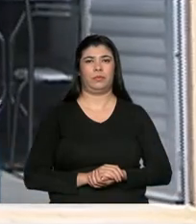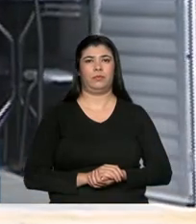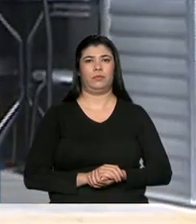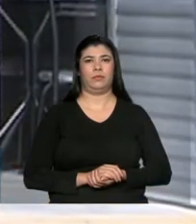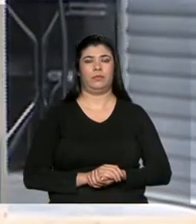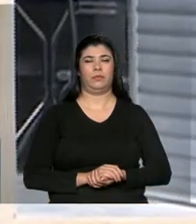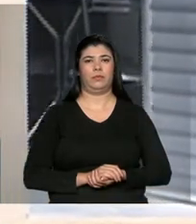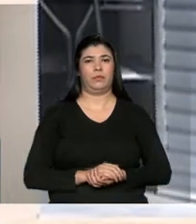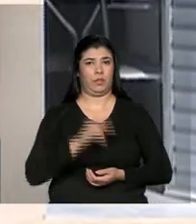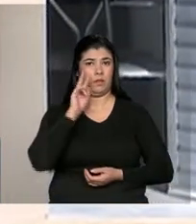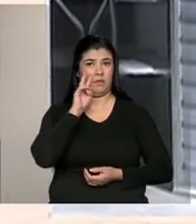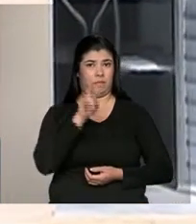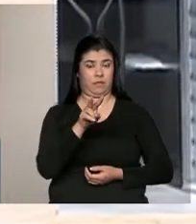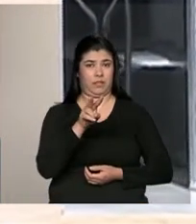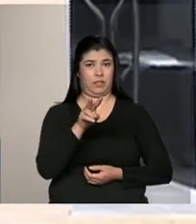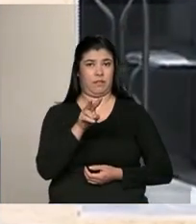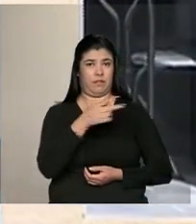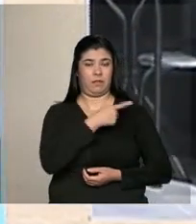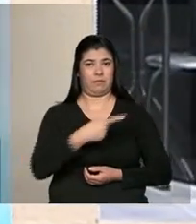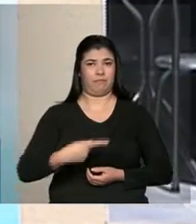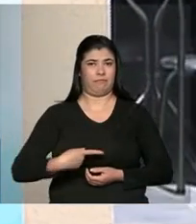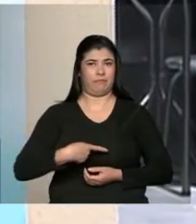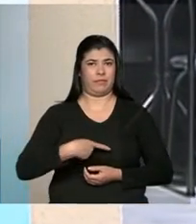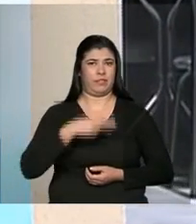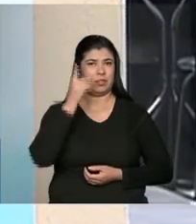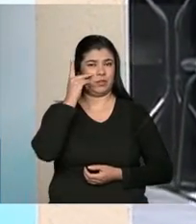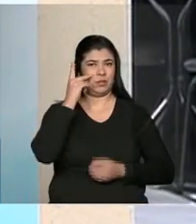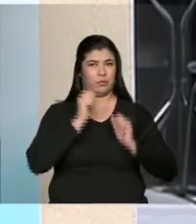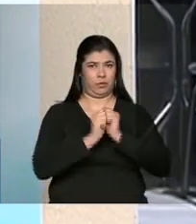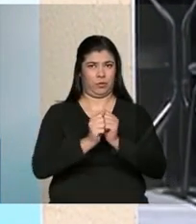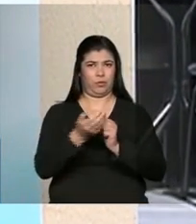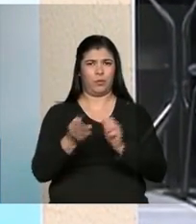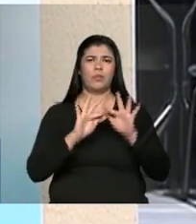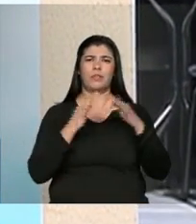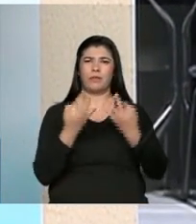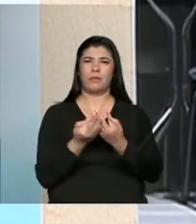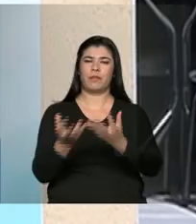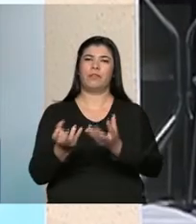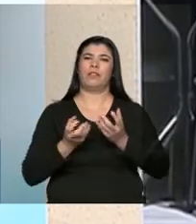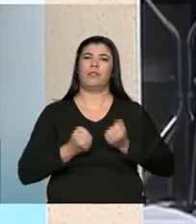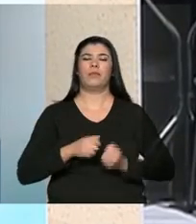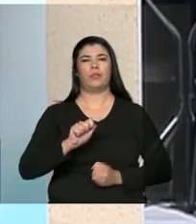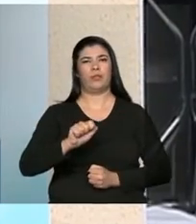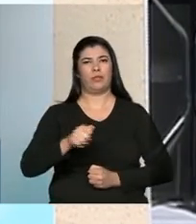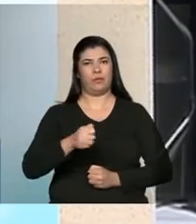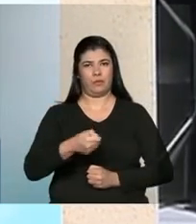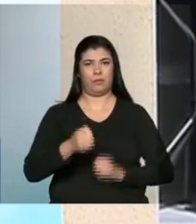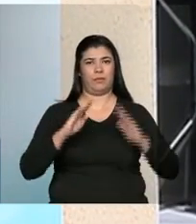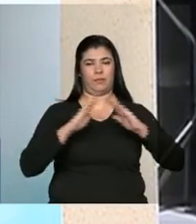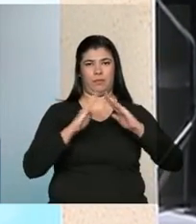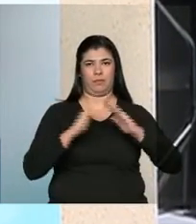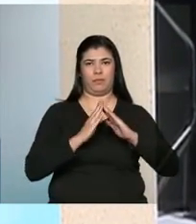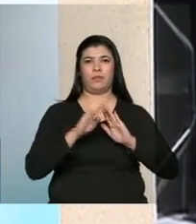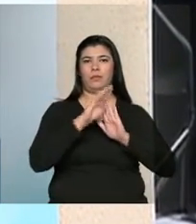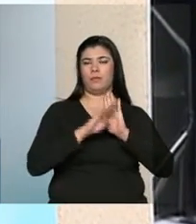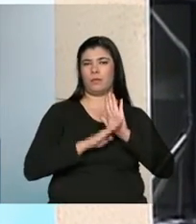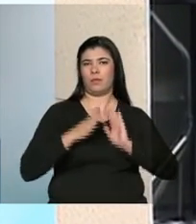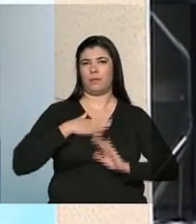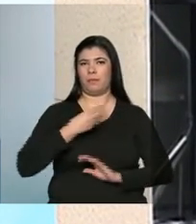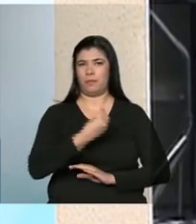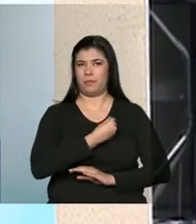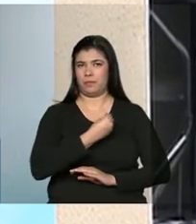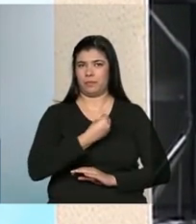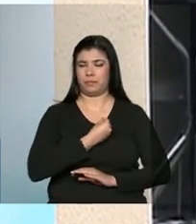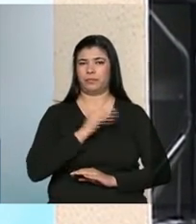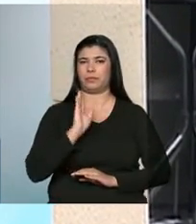nas imagens a presidenta dilma rousseff com a família que vai receber as chaves da residência pelo programa minha casa minha